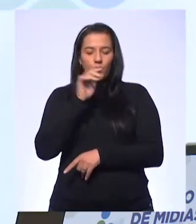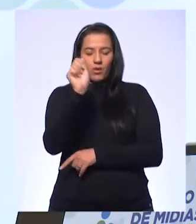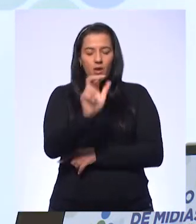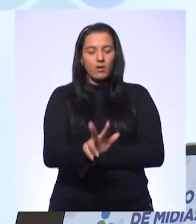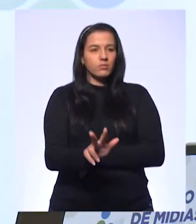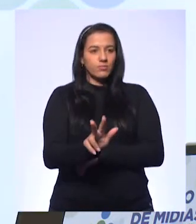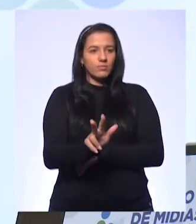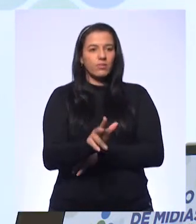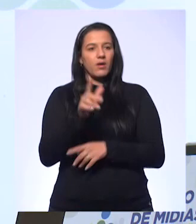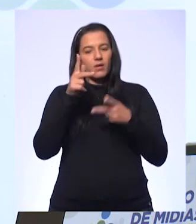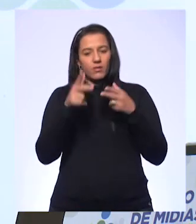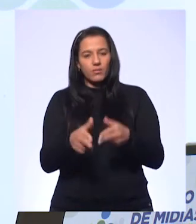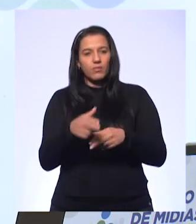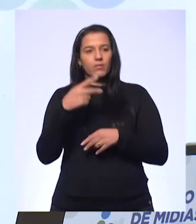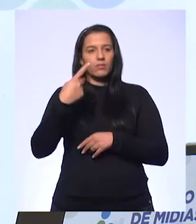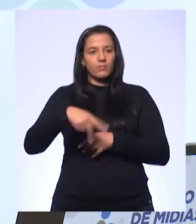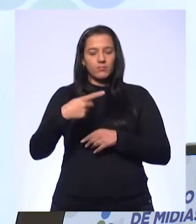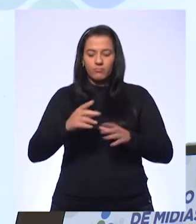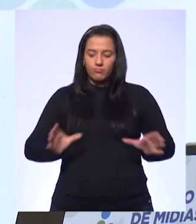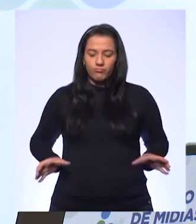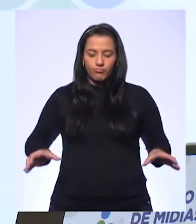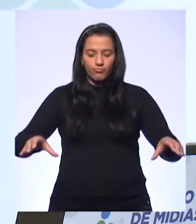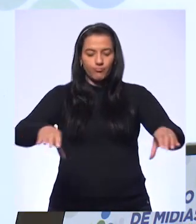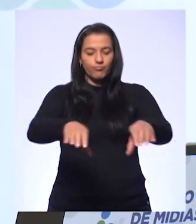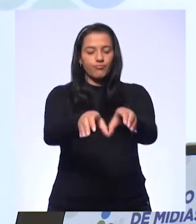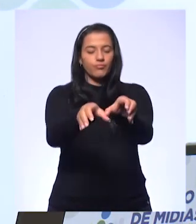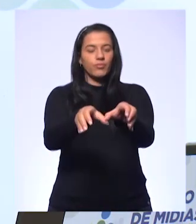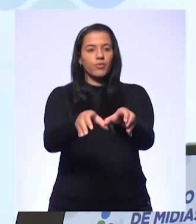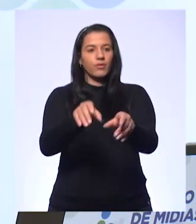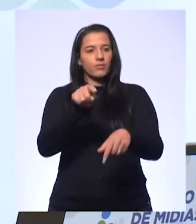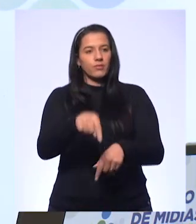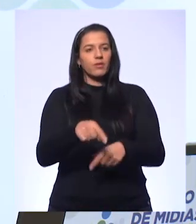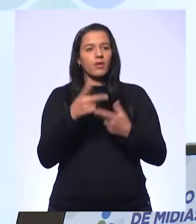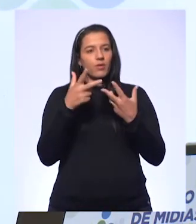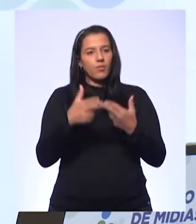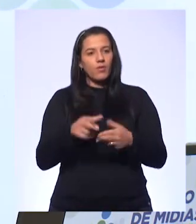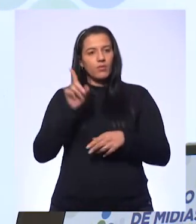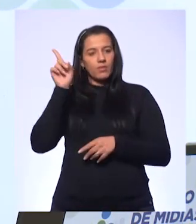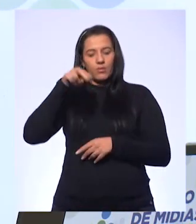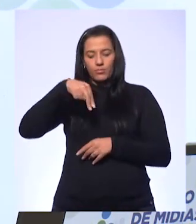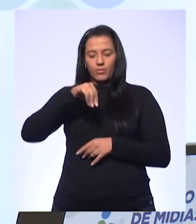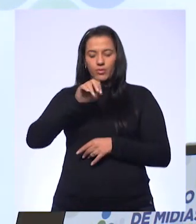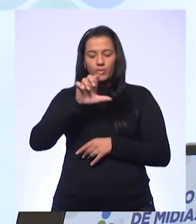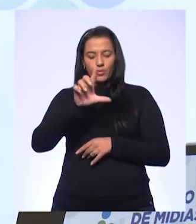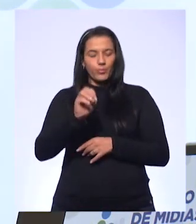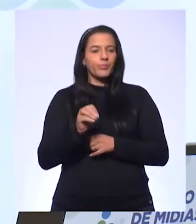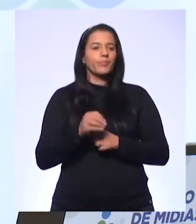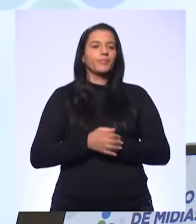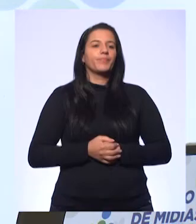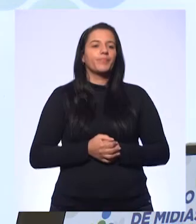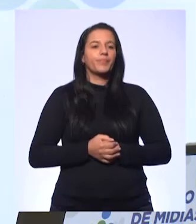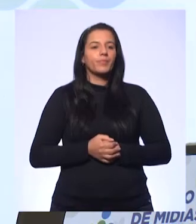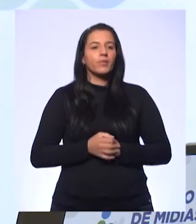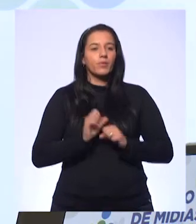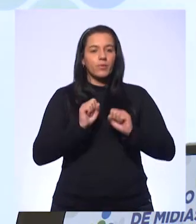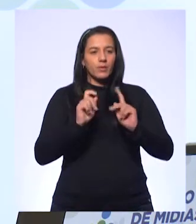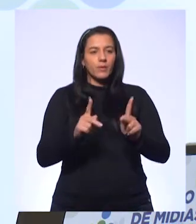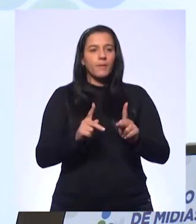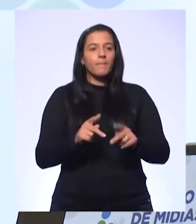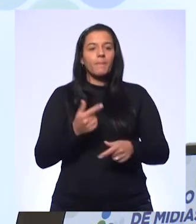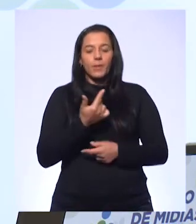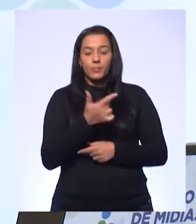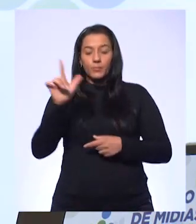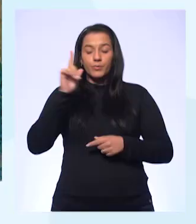que acontece aqui também no encontro aí do Rio Solimões com o Rio Negro aqui na bacia amazônica do Brasil. Tá? Um outro